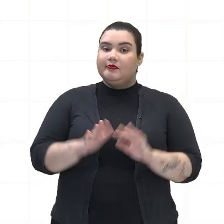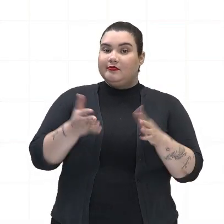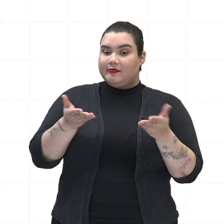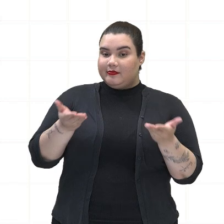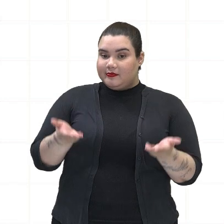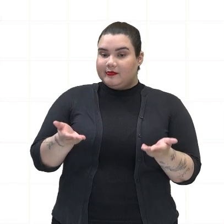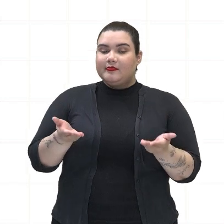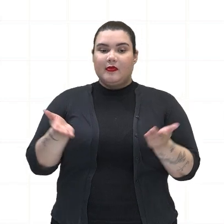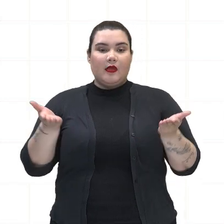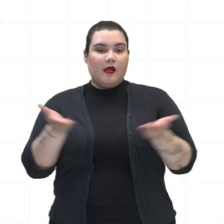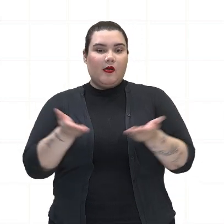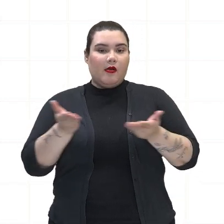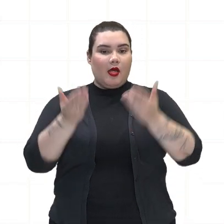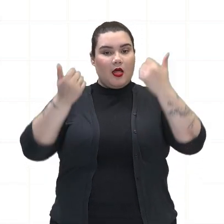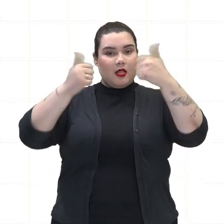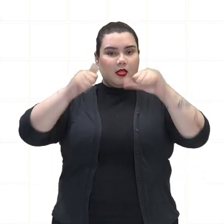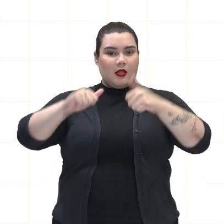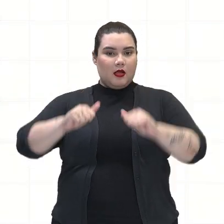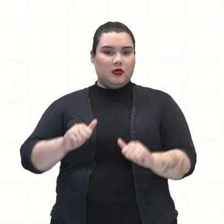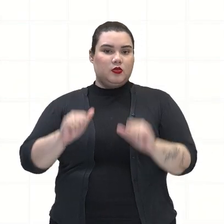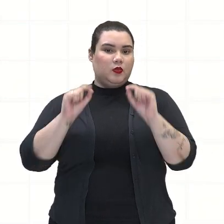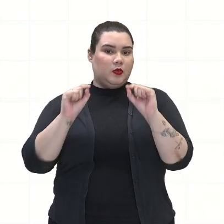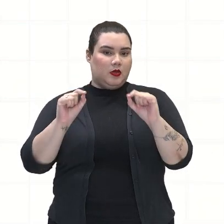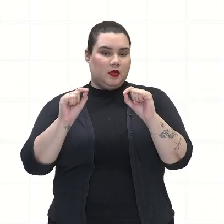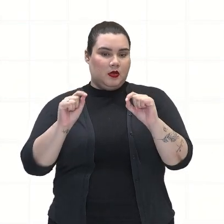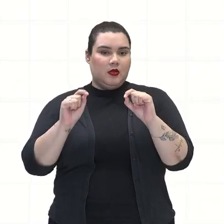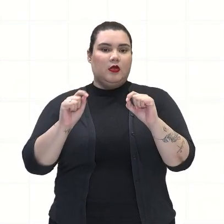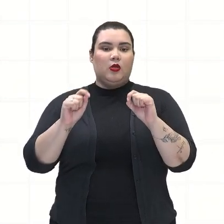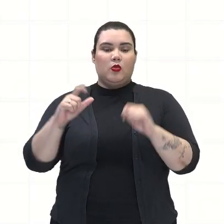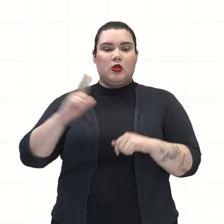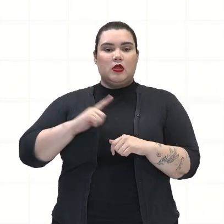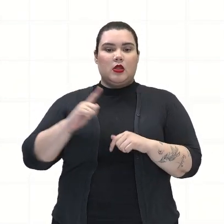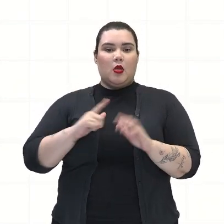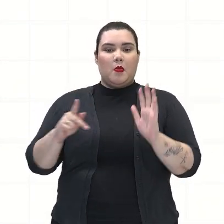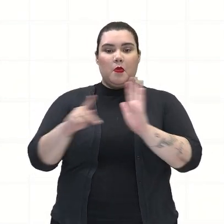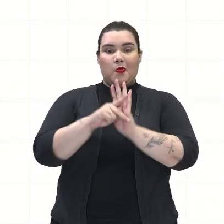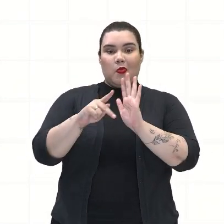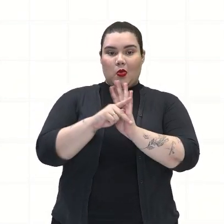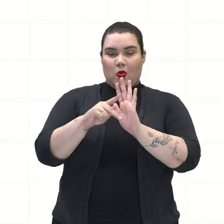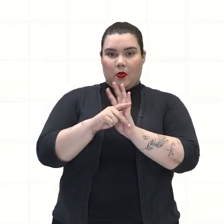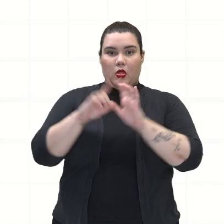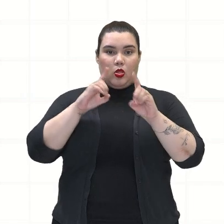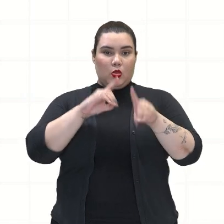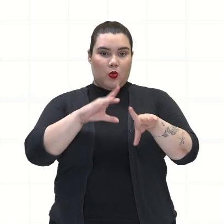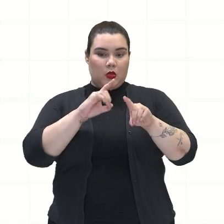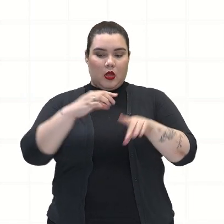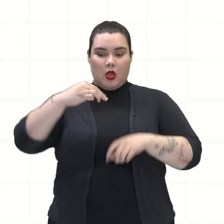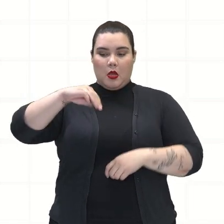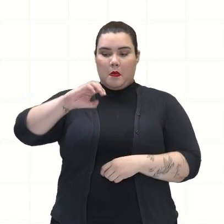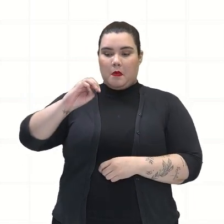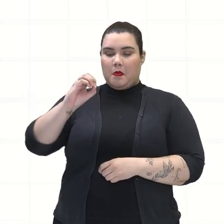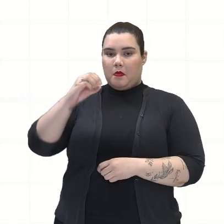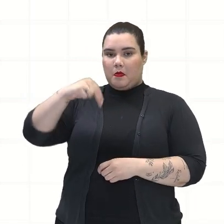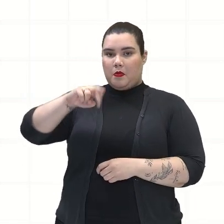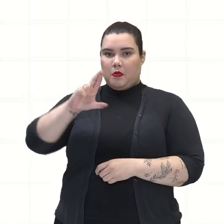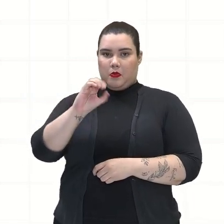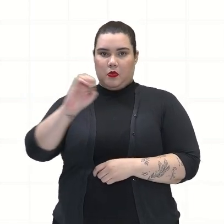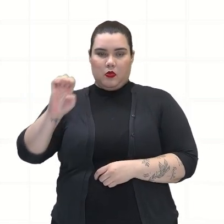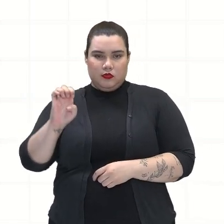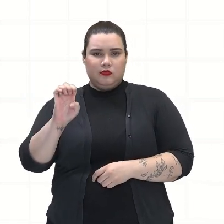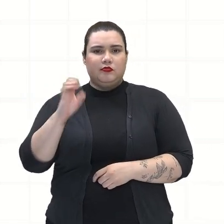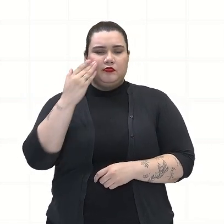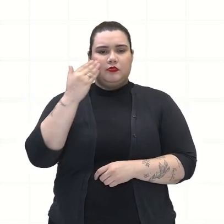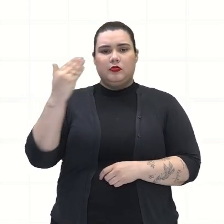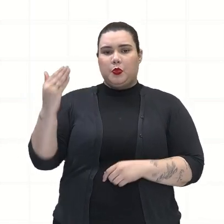só, né, vamos analisar justamente os impactos da doutrina Monroe, tá bom? A doutrina Monroe foi